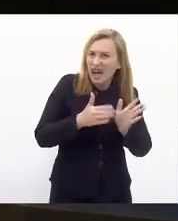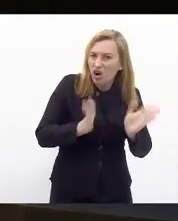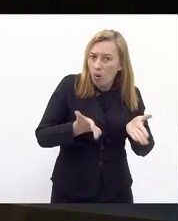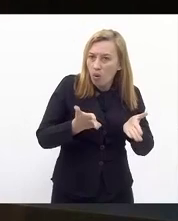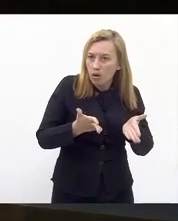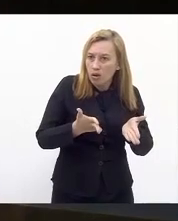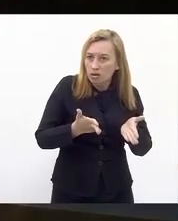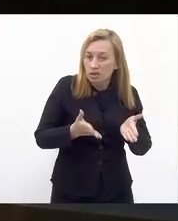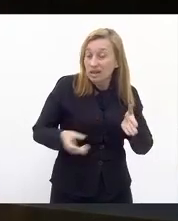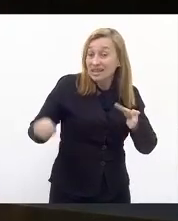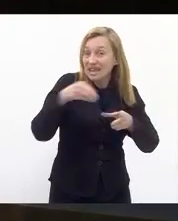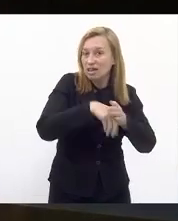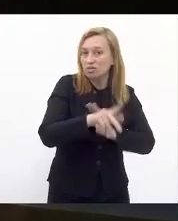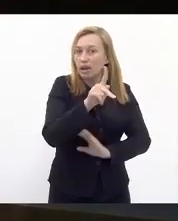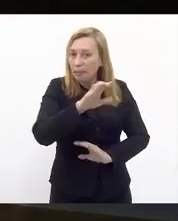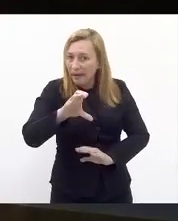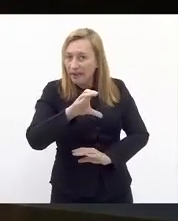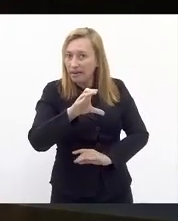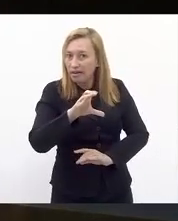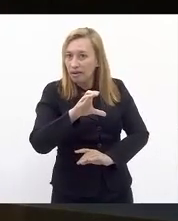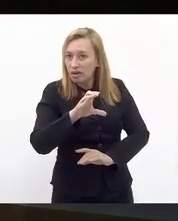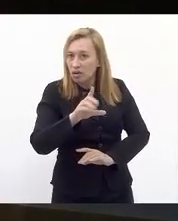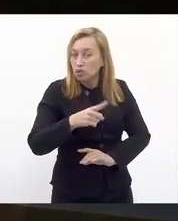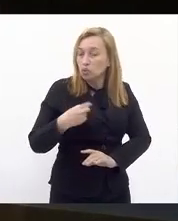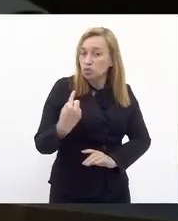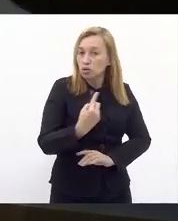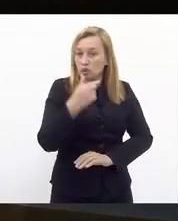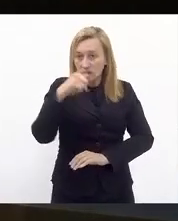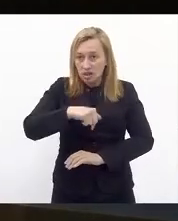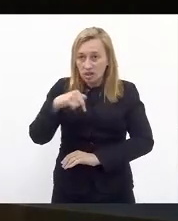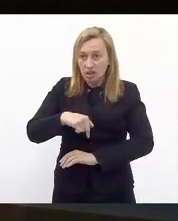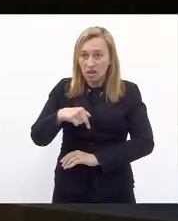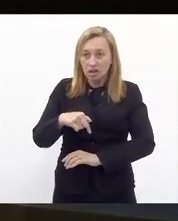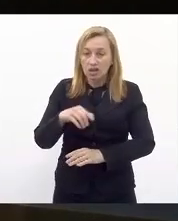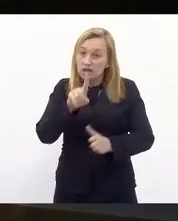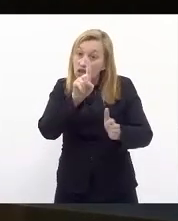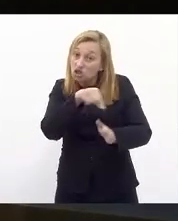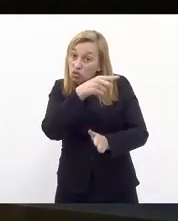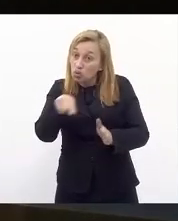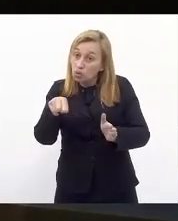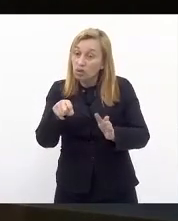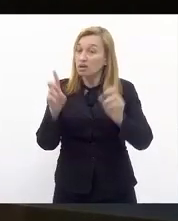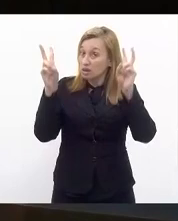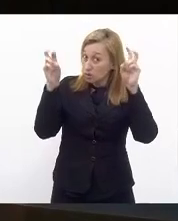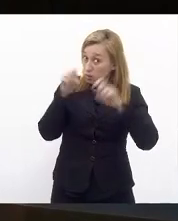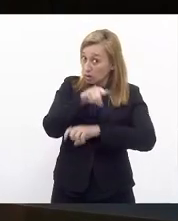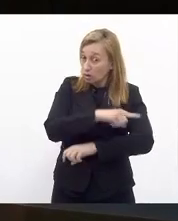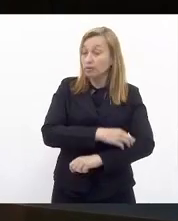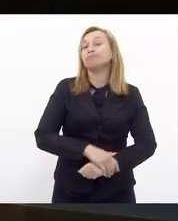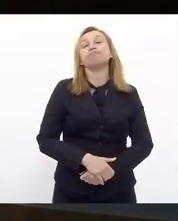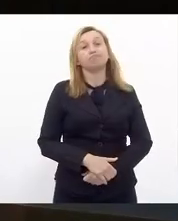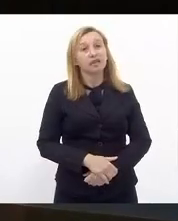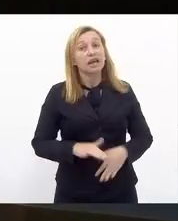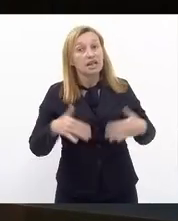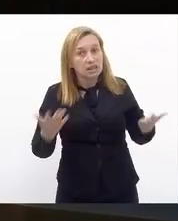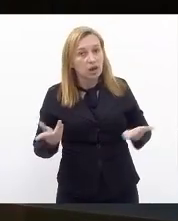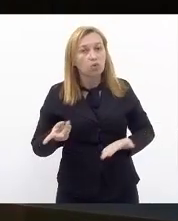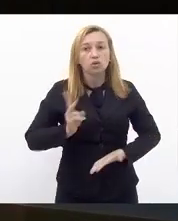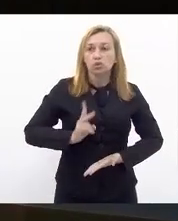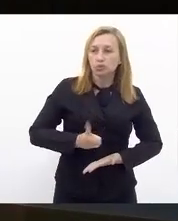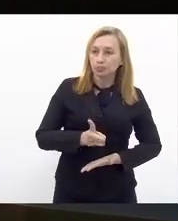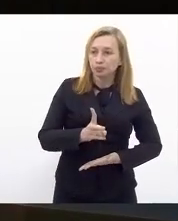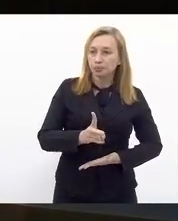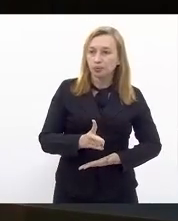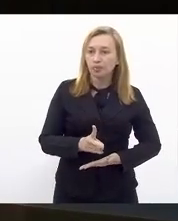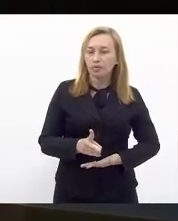isso tá na PEC tá no nosso caso aqui tá sendo excluído essa situação tá então se mantém